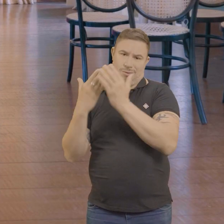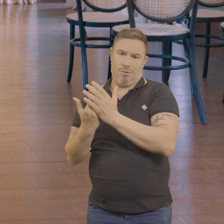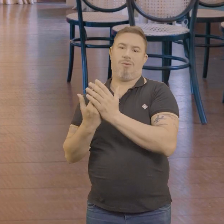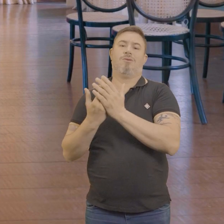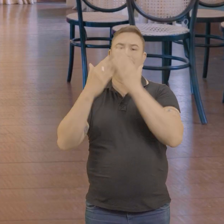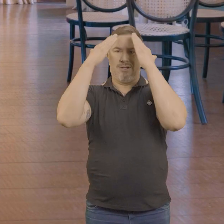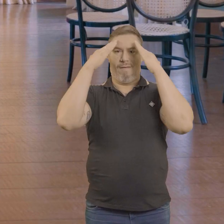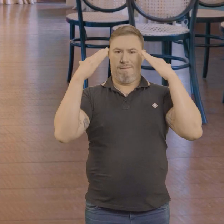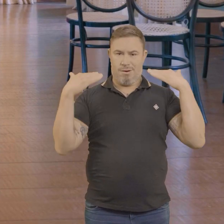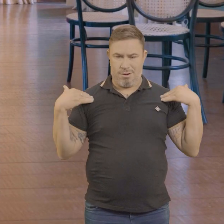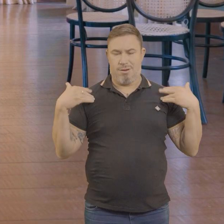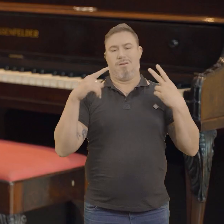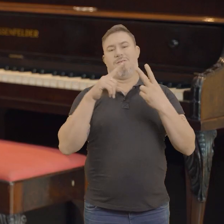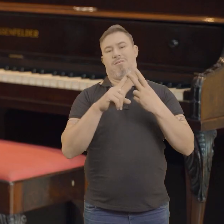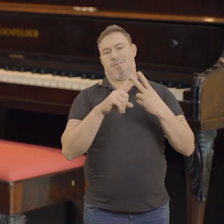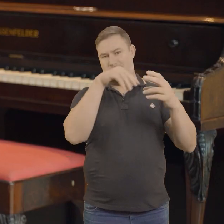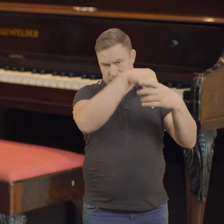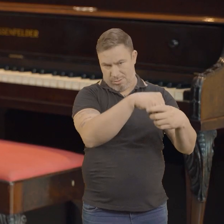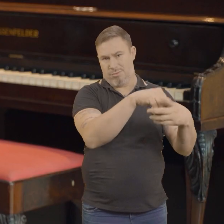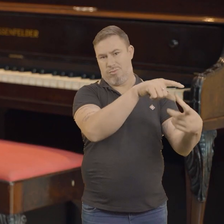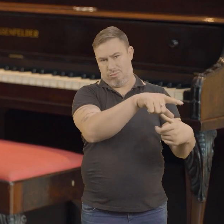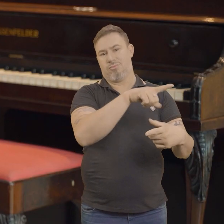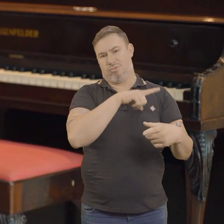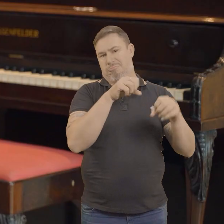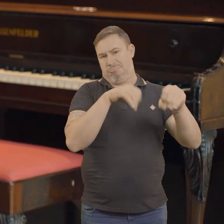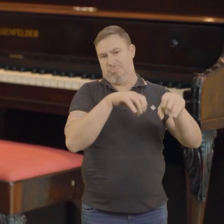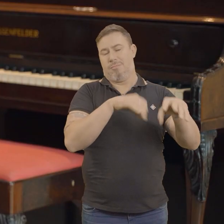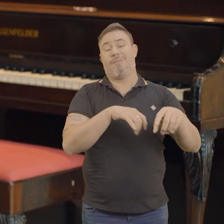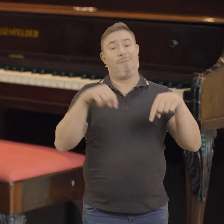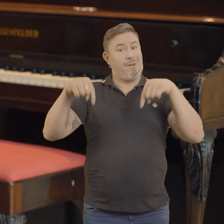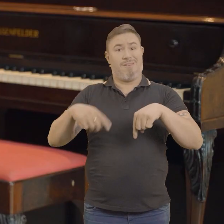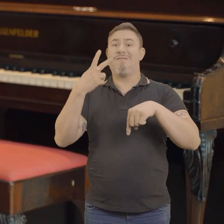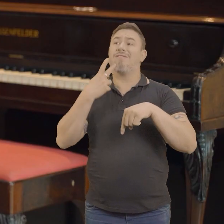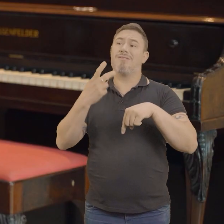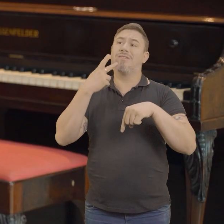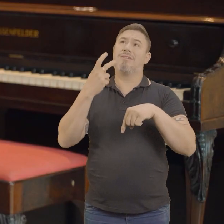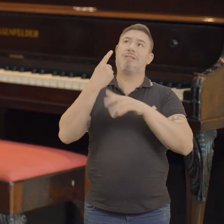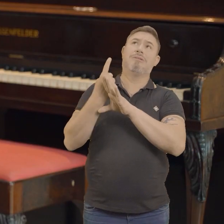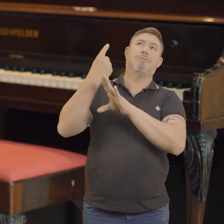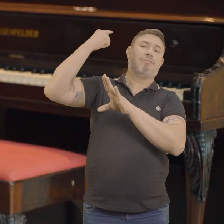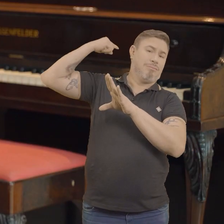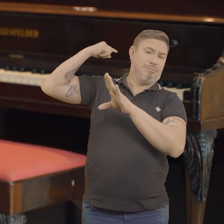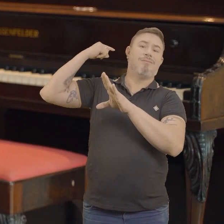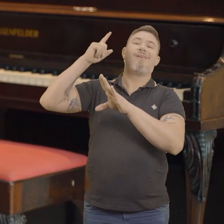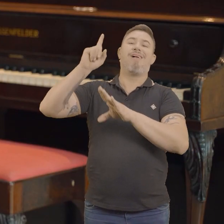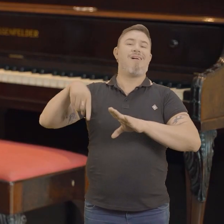das freiras, essa situação. Então, Fortaleza, né, nesses anos, era uma